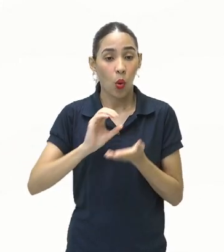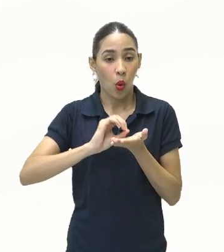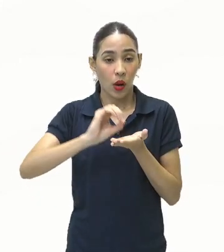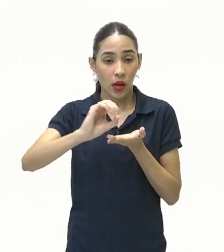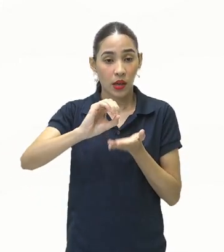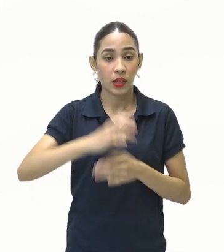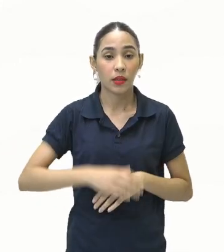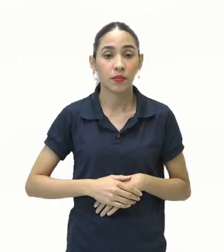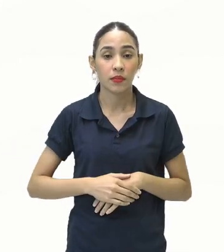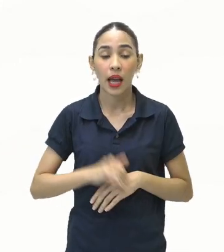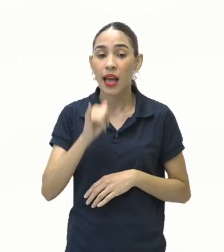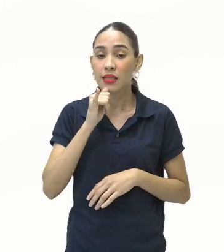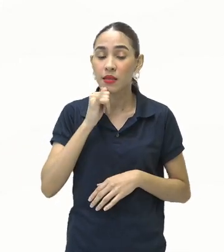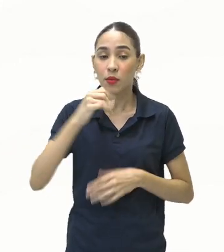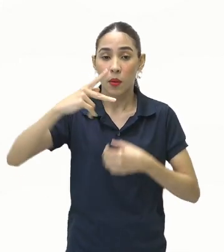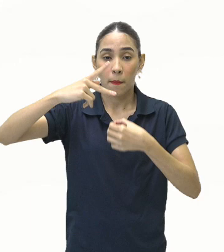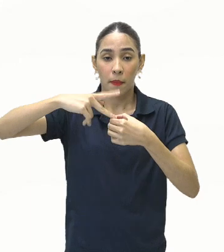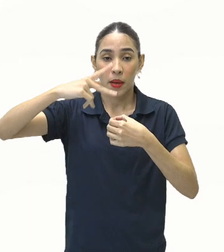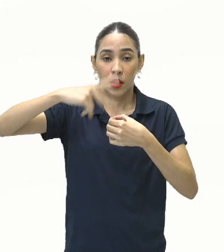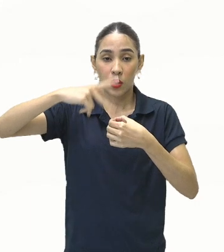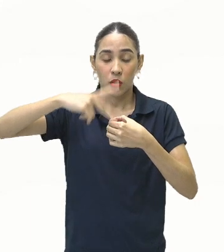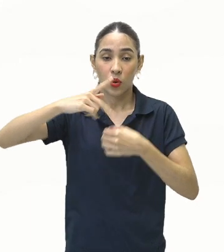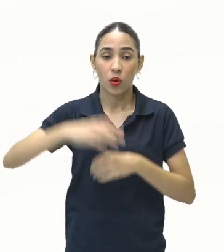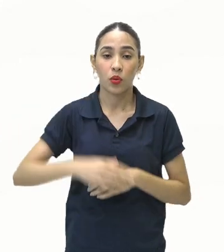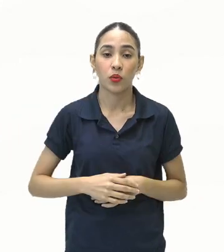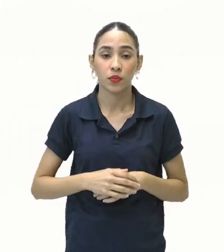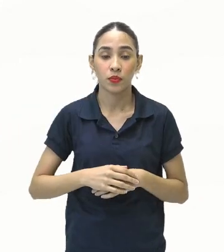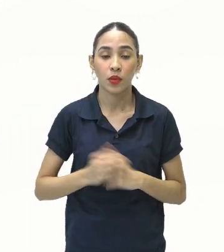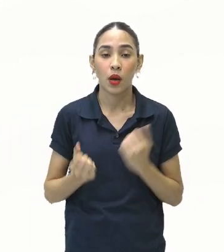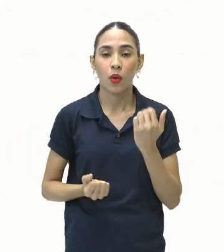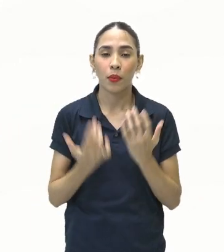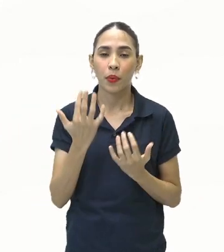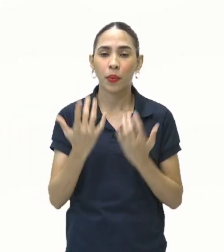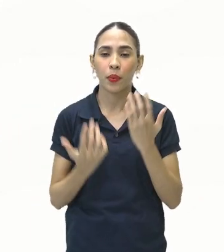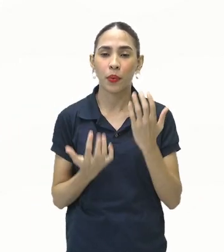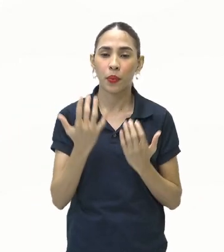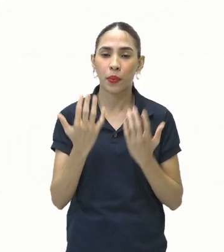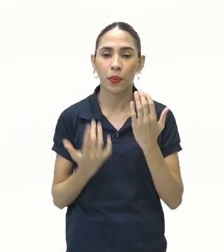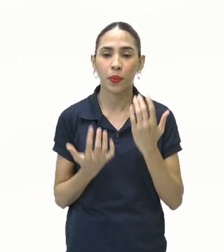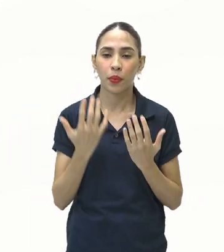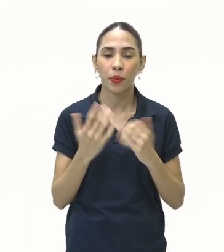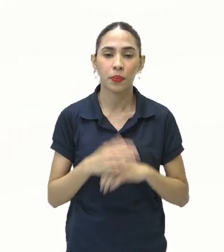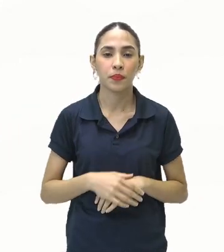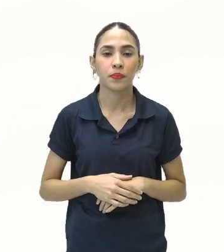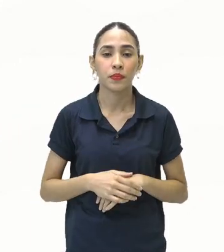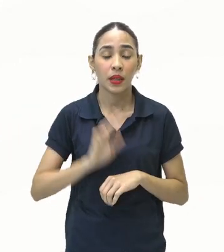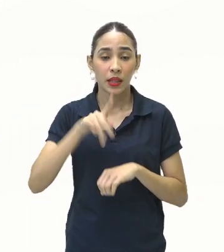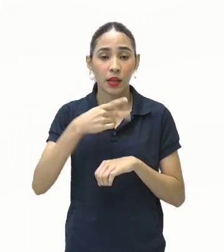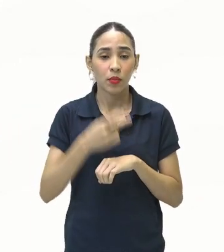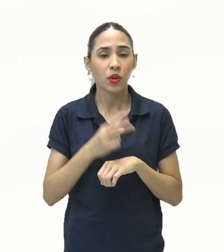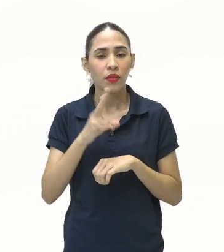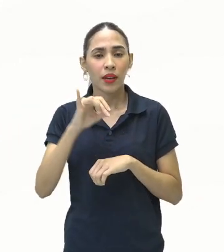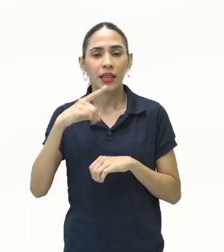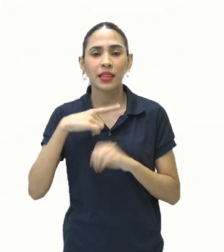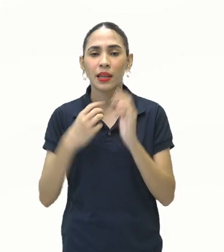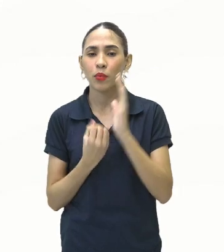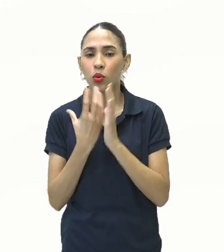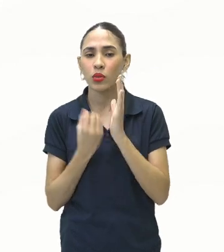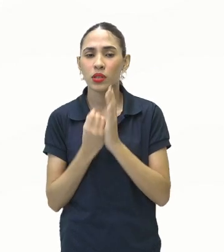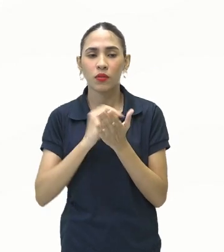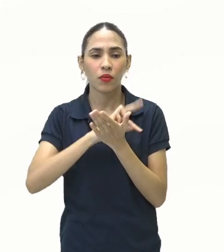a gente pega o petróleo e esse petróleo ele é aquecido. Daqui vão sair várias